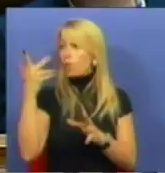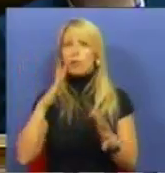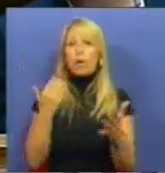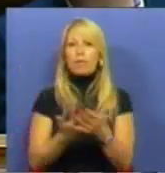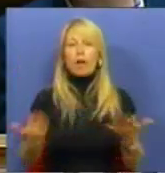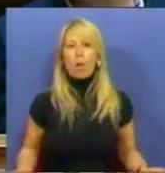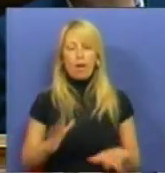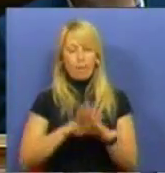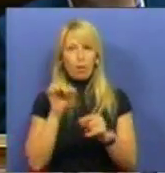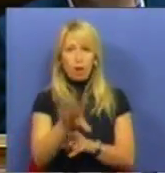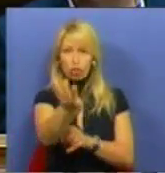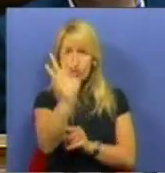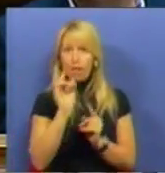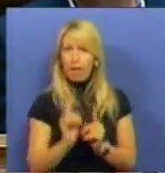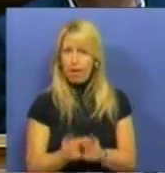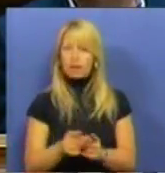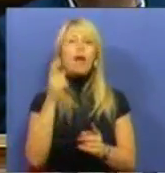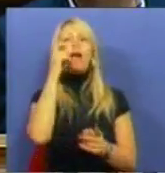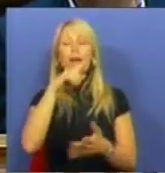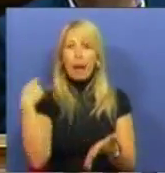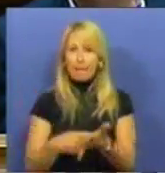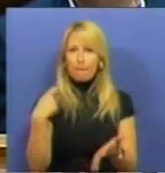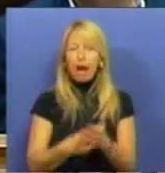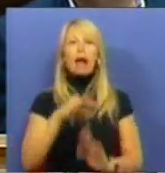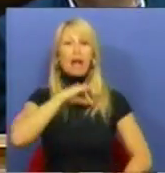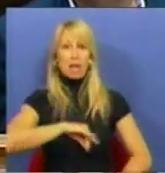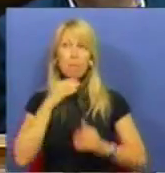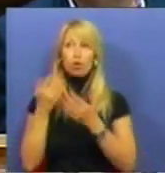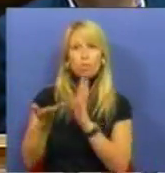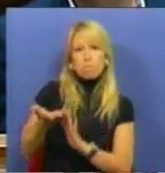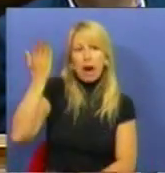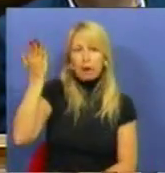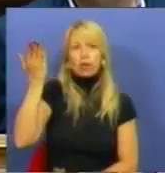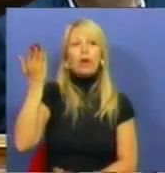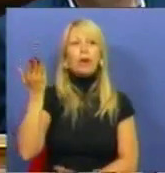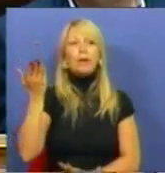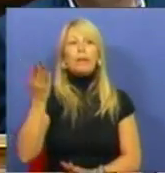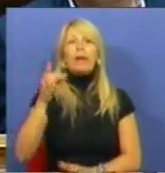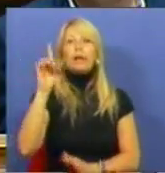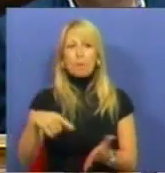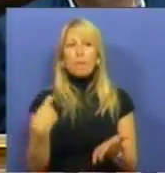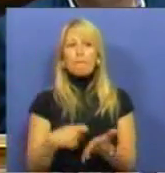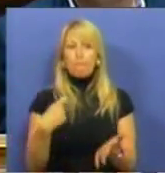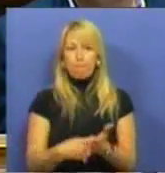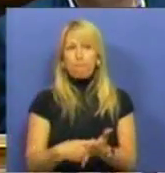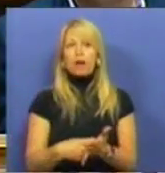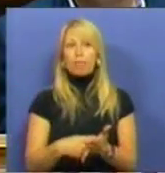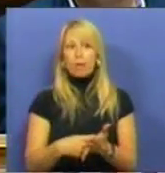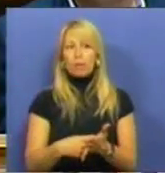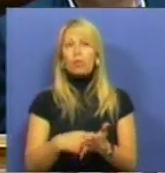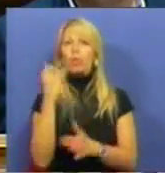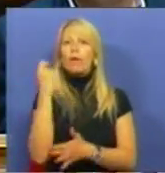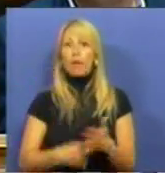nessas escolhas, na escolha entre a tributação dos rendimentos mais elevados e a tributação dos rendimentos